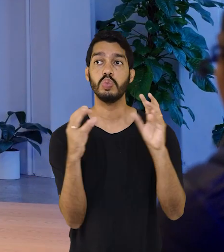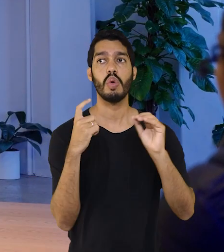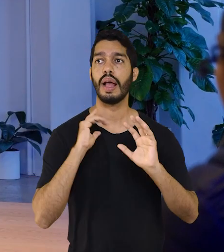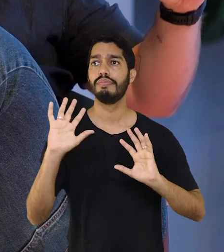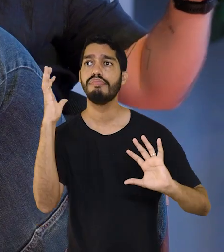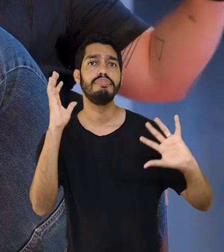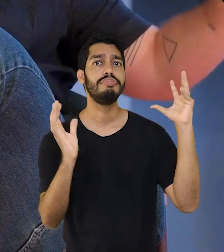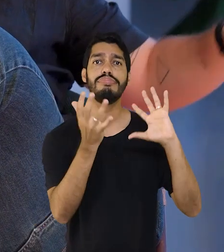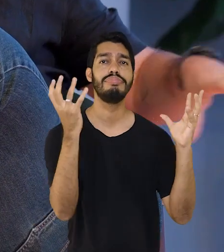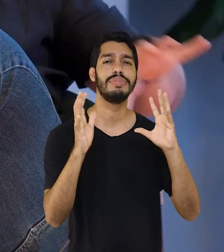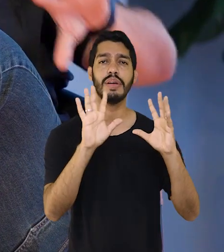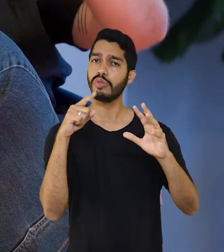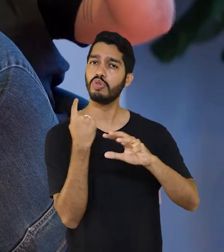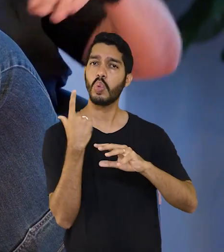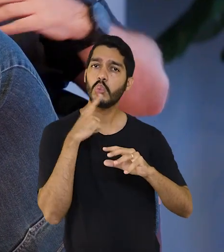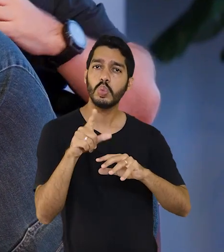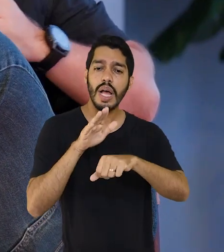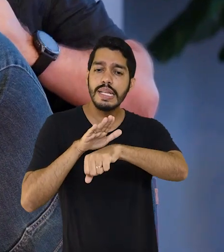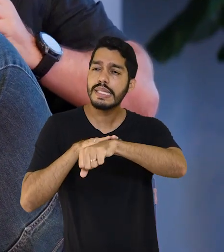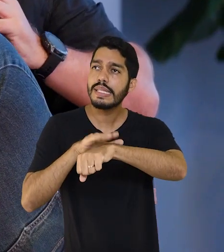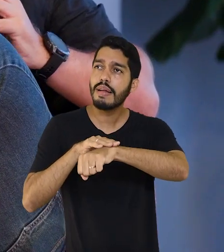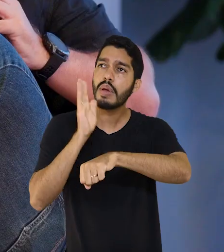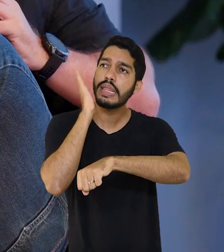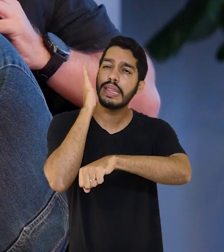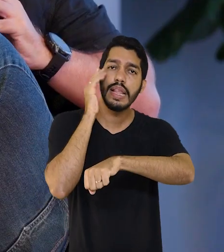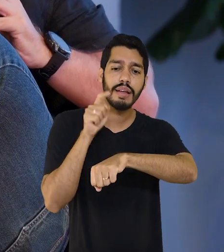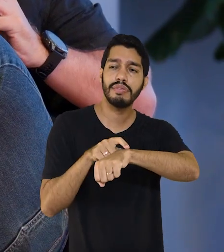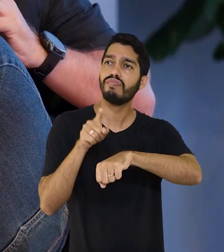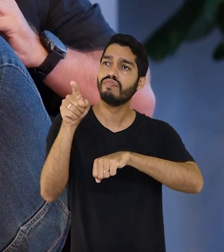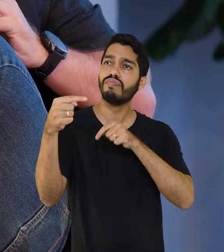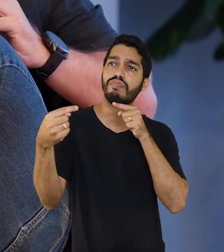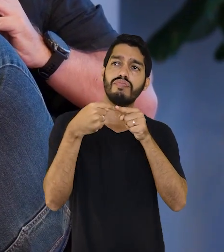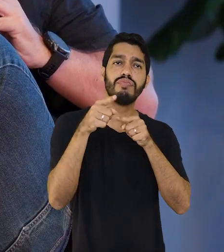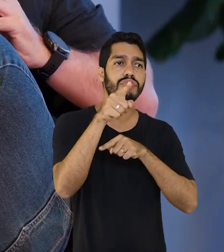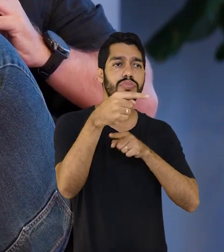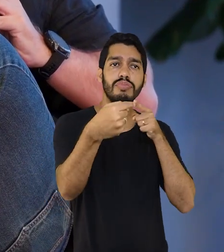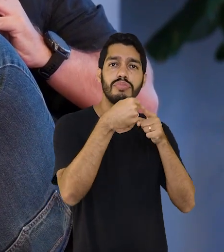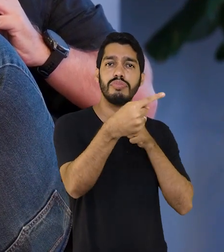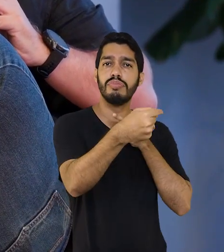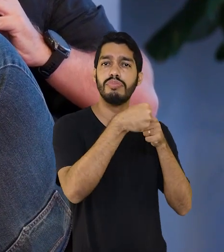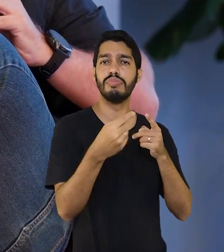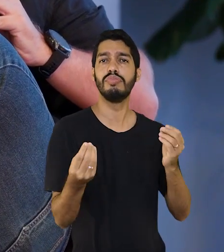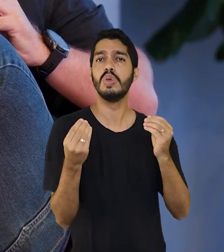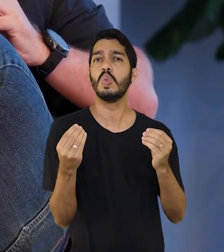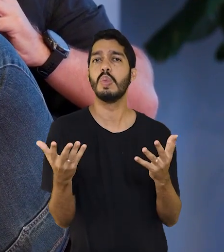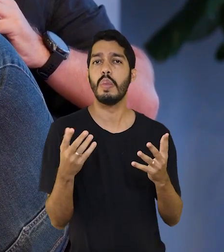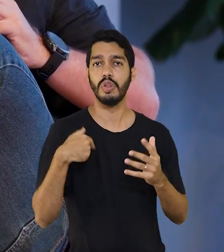do tempo? De tudo que está acontecendo, como a gente consegue interpretar, entender esse